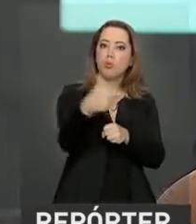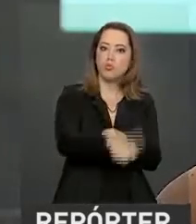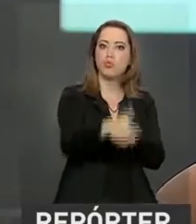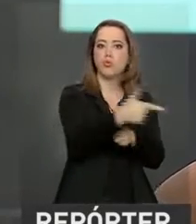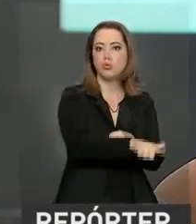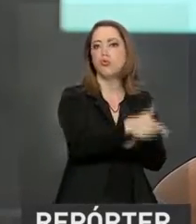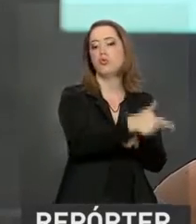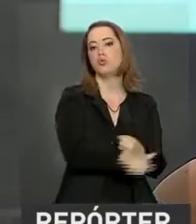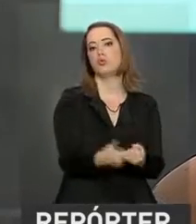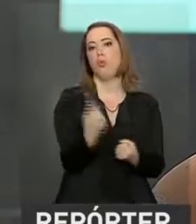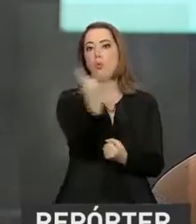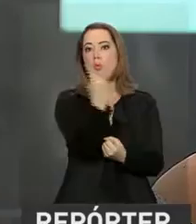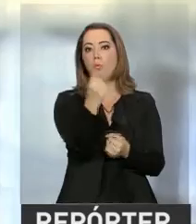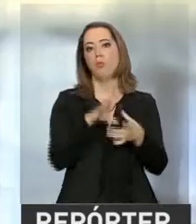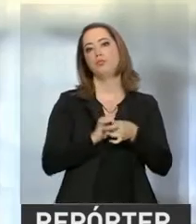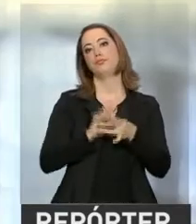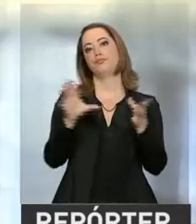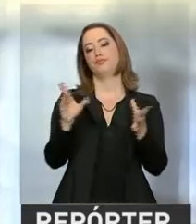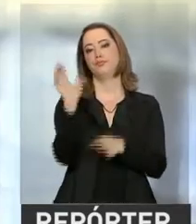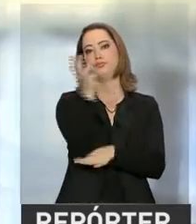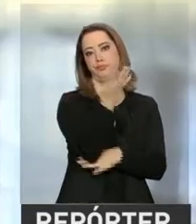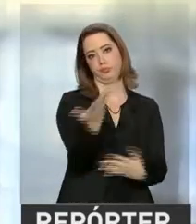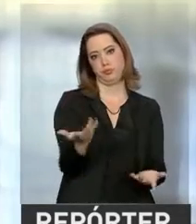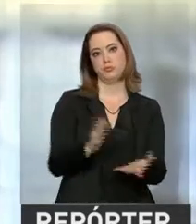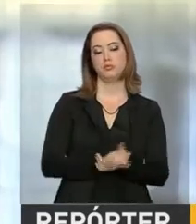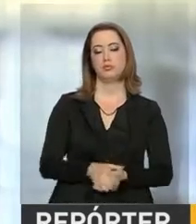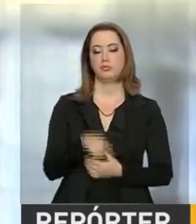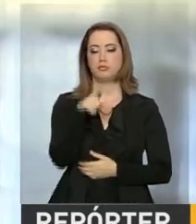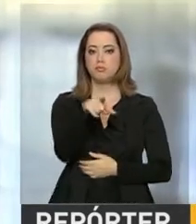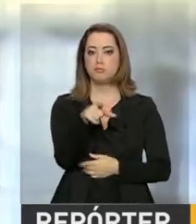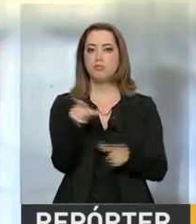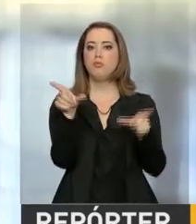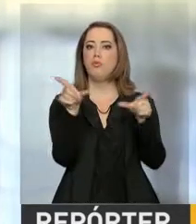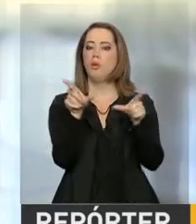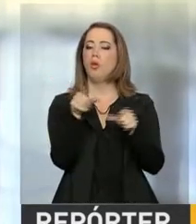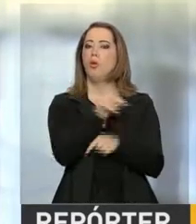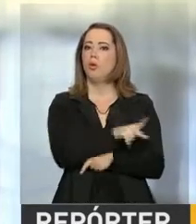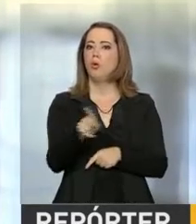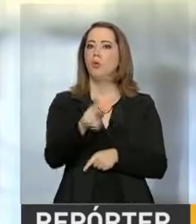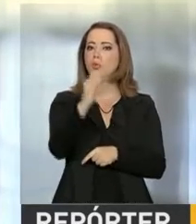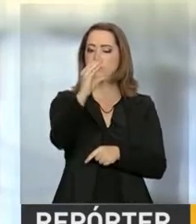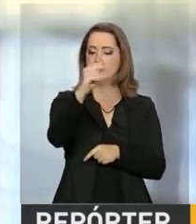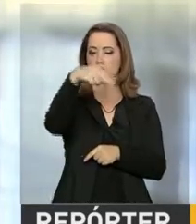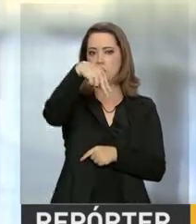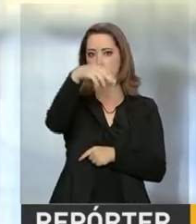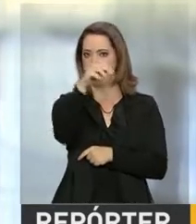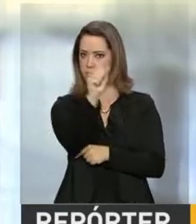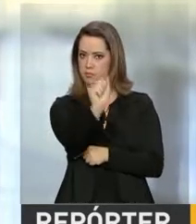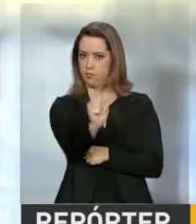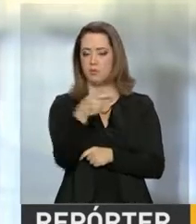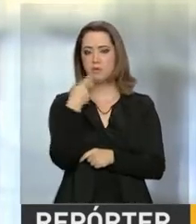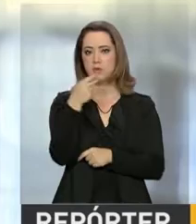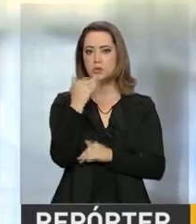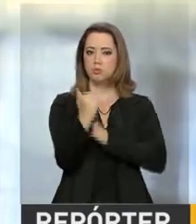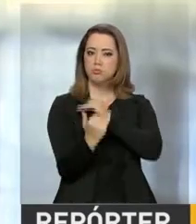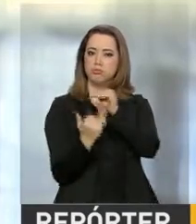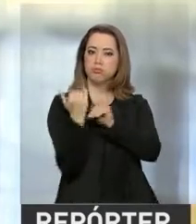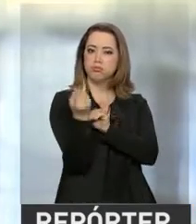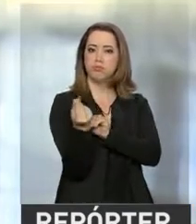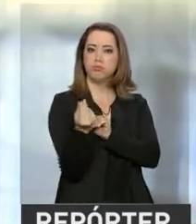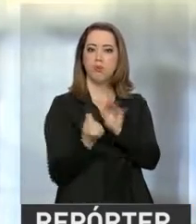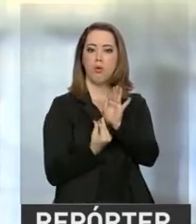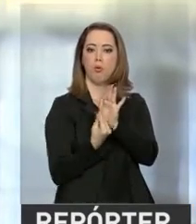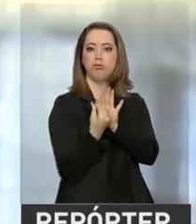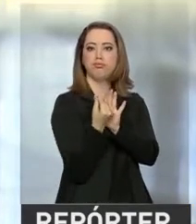renovar novamente essa licença. O presidente da CNA falou ainda sobre o aumento nos preços de produtos como o feijão